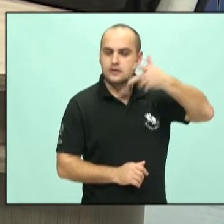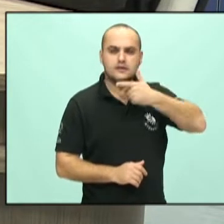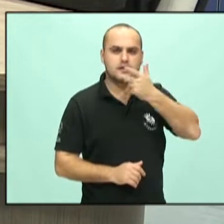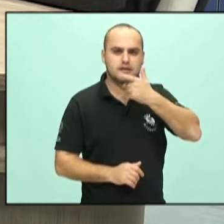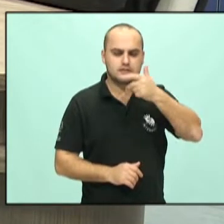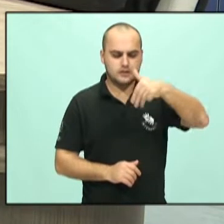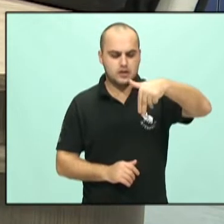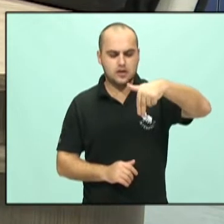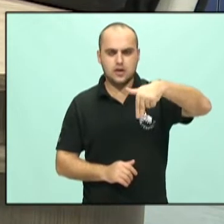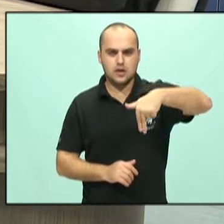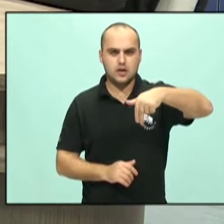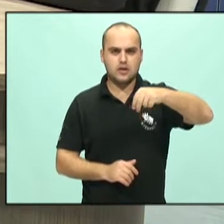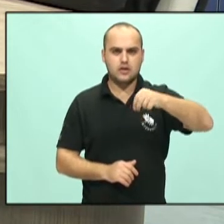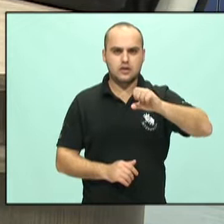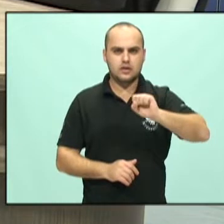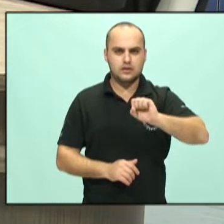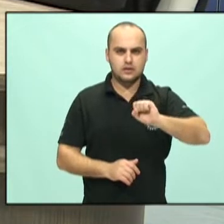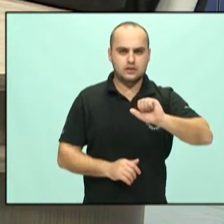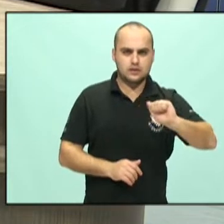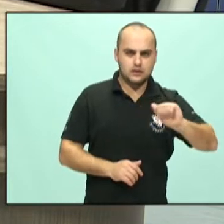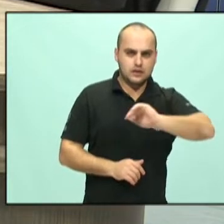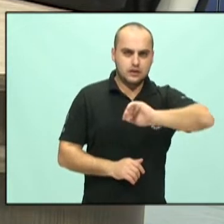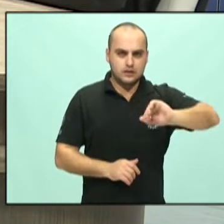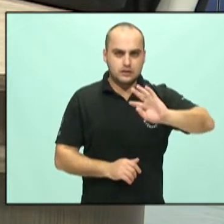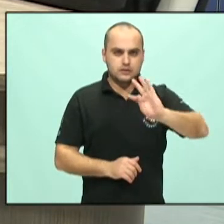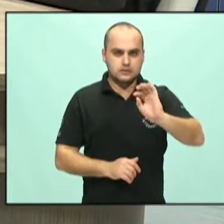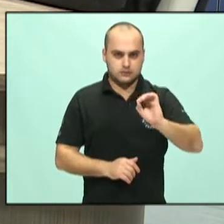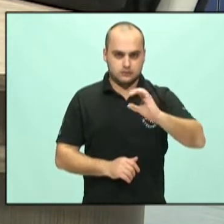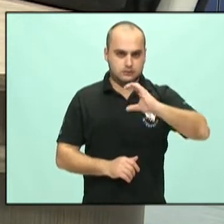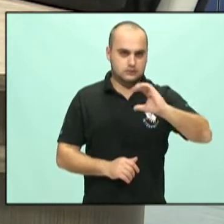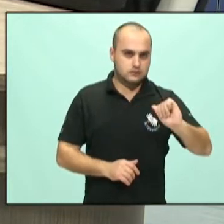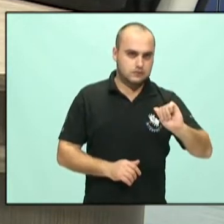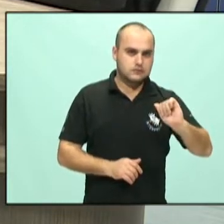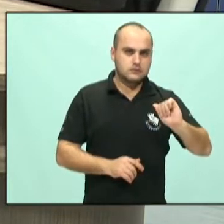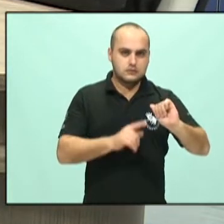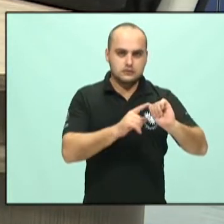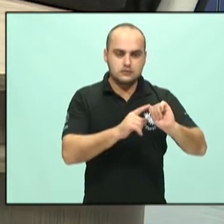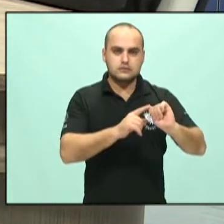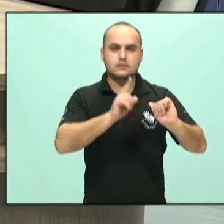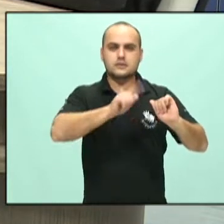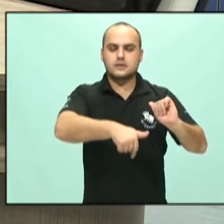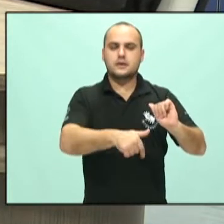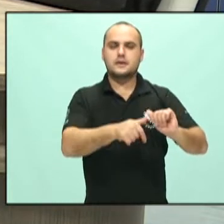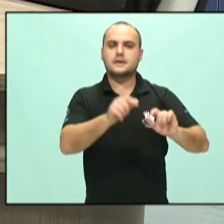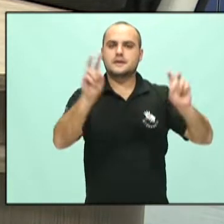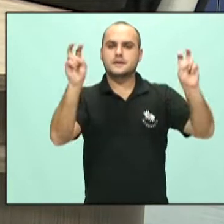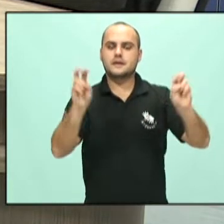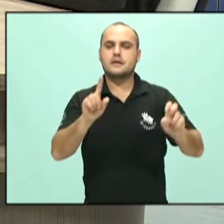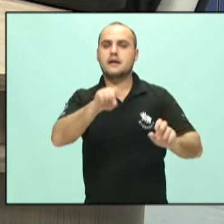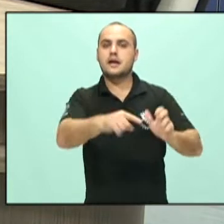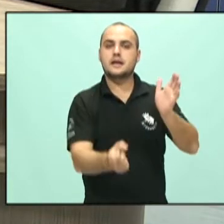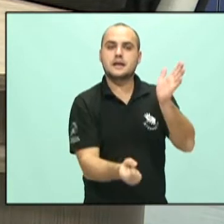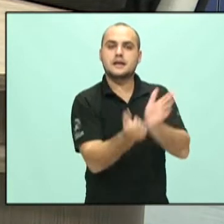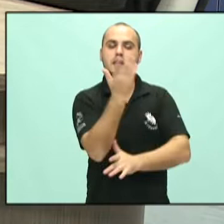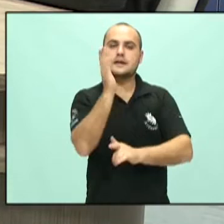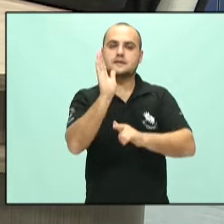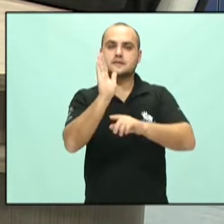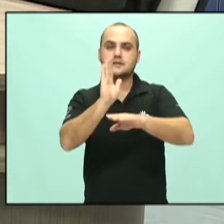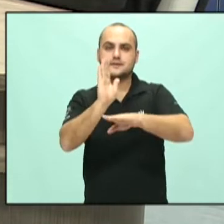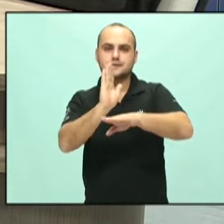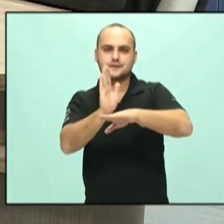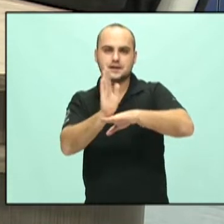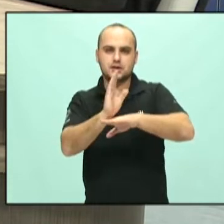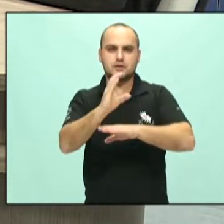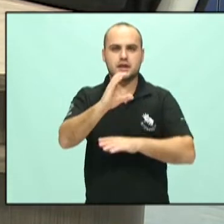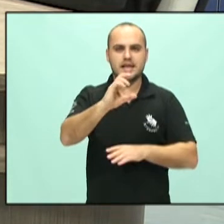Nossa Toca. Na verdade, é com o pessoal do Nossa Toca. É com o pessoal do Nossa Toca. E o tema é produção de videoclipes. Vai acontecer no dia